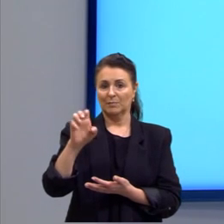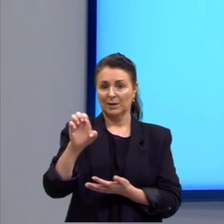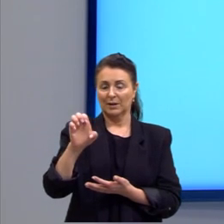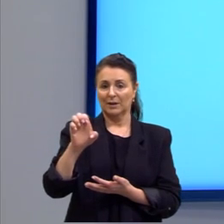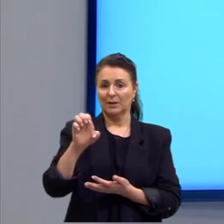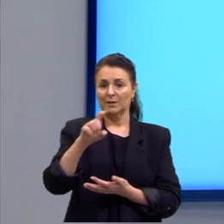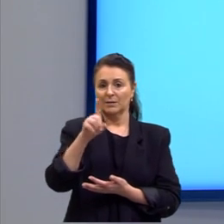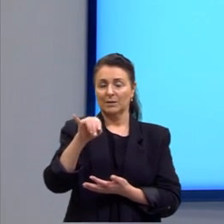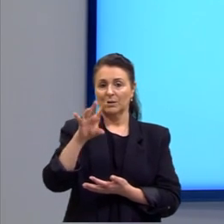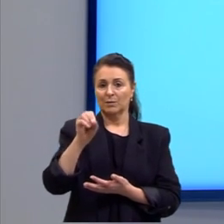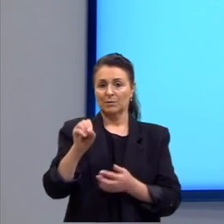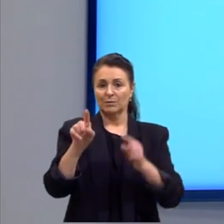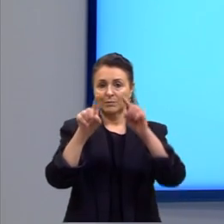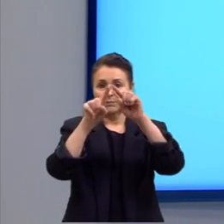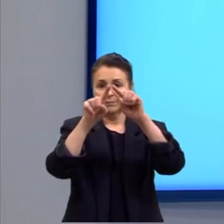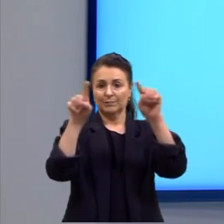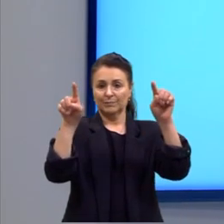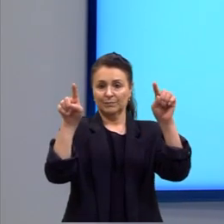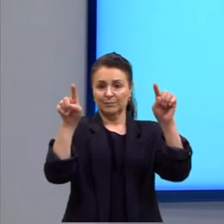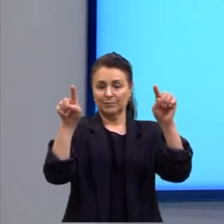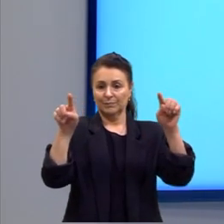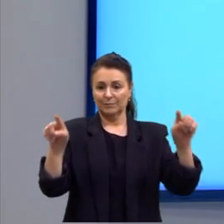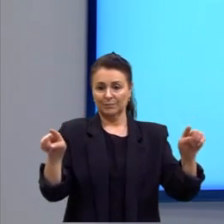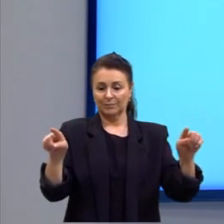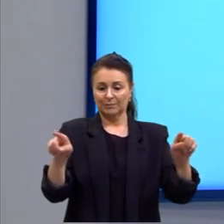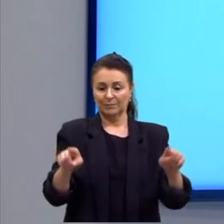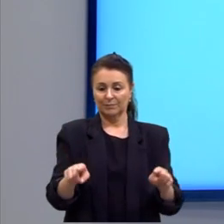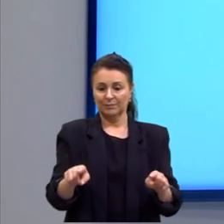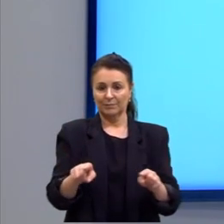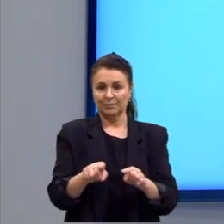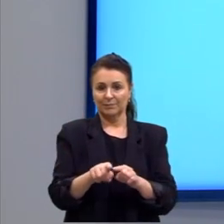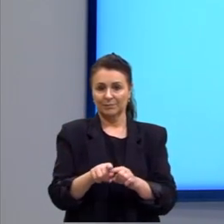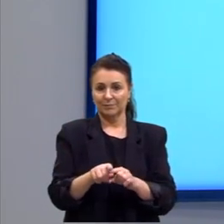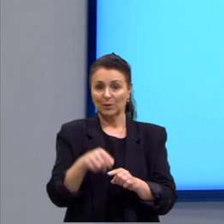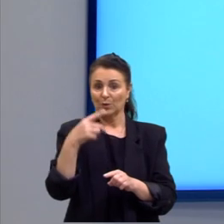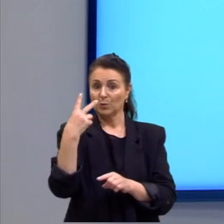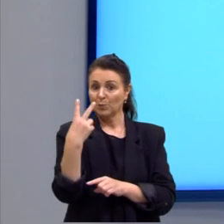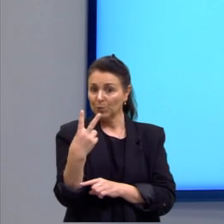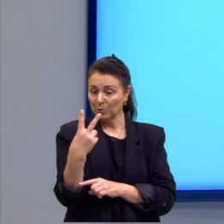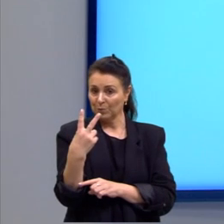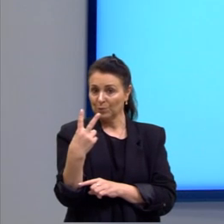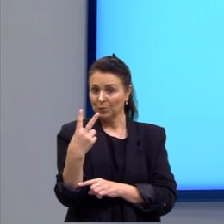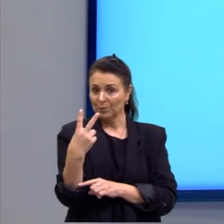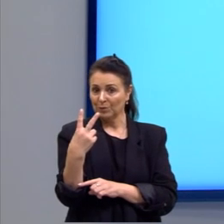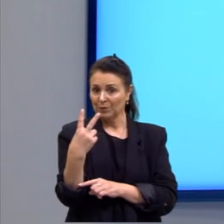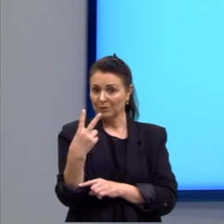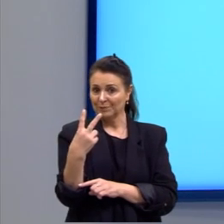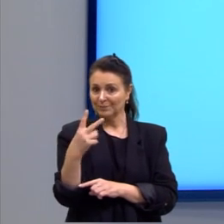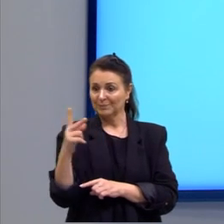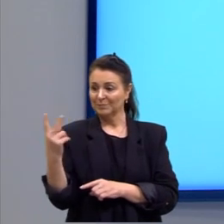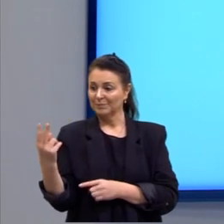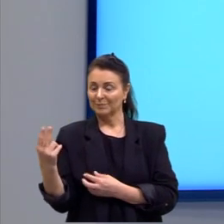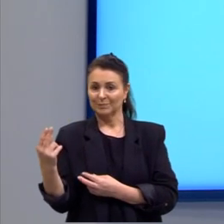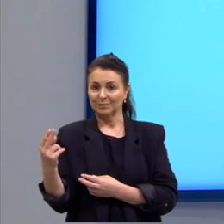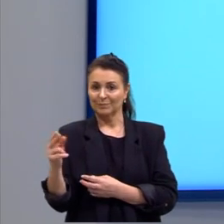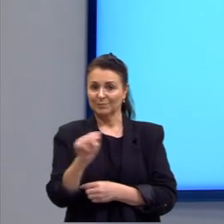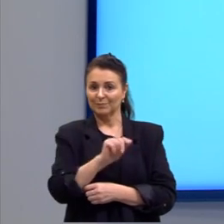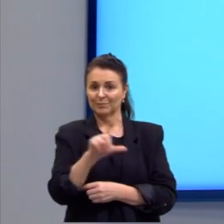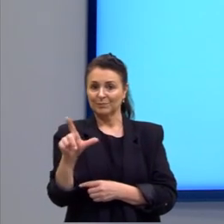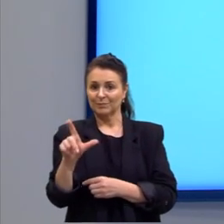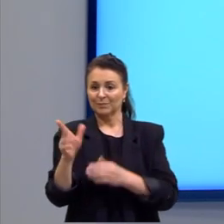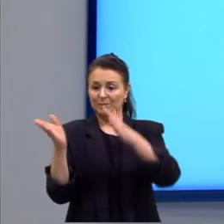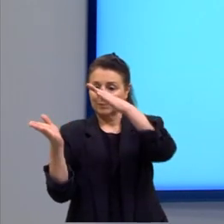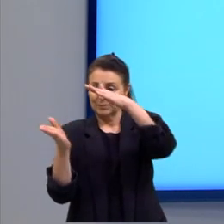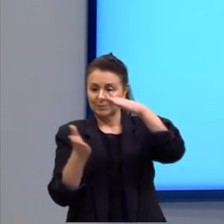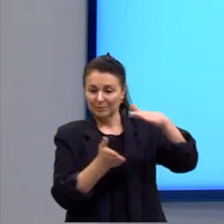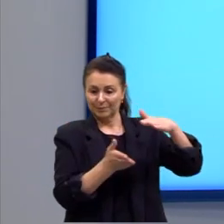são quadriláteros que possuem então um par de lados paralelos e cada um desses lados Paralelos é chamado